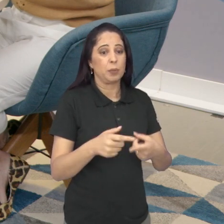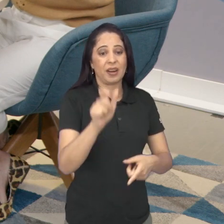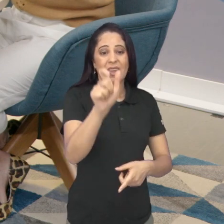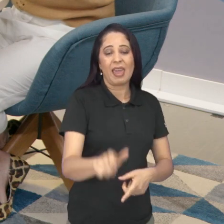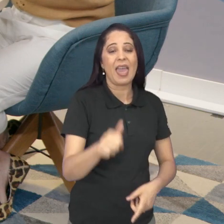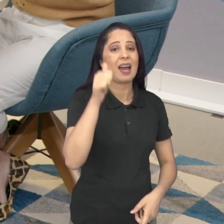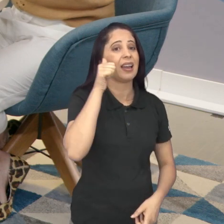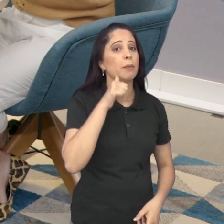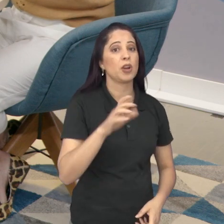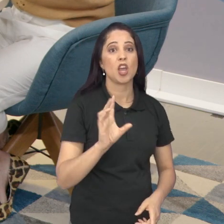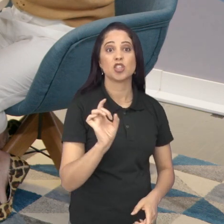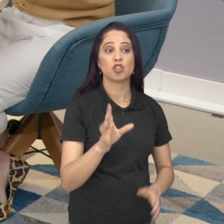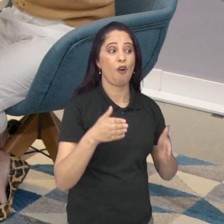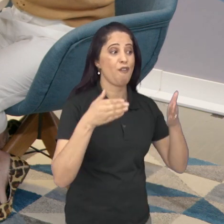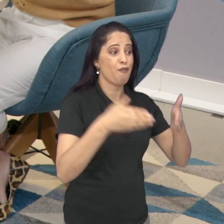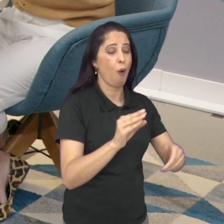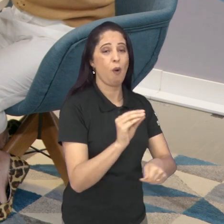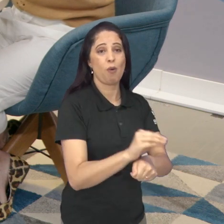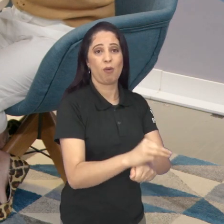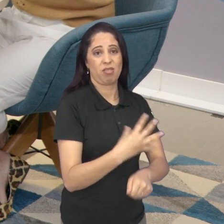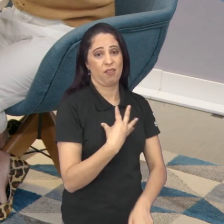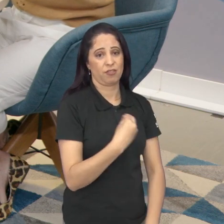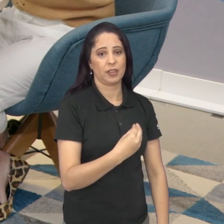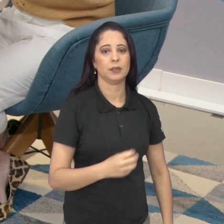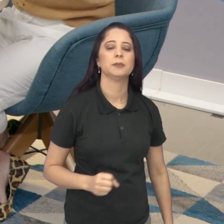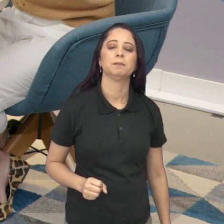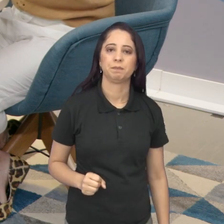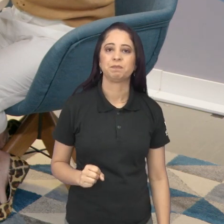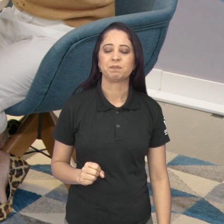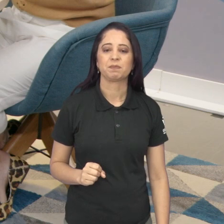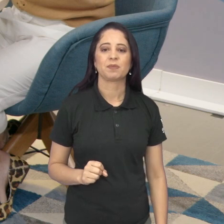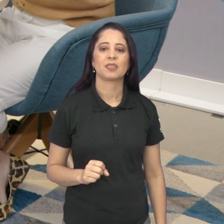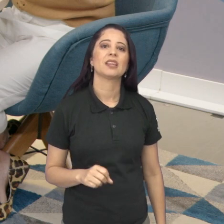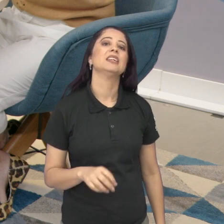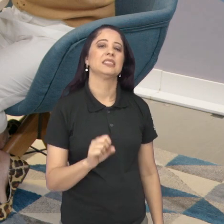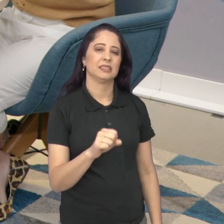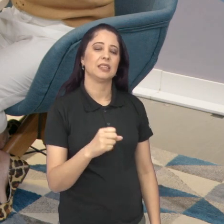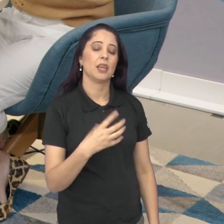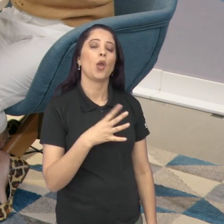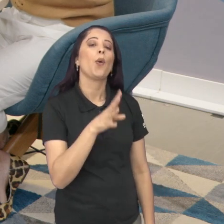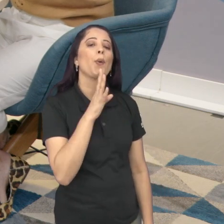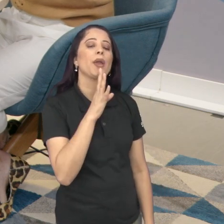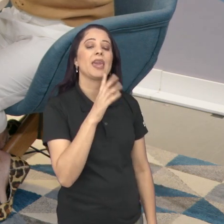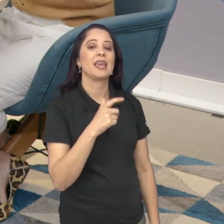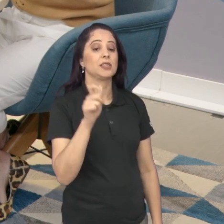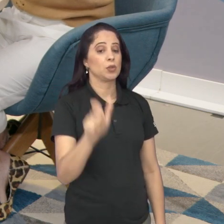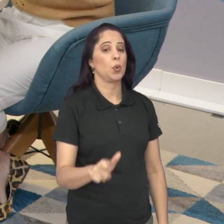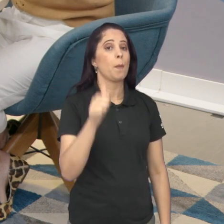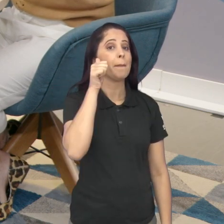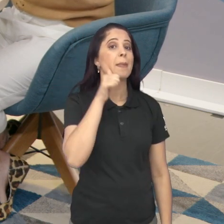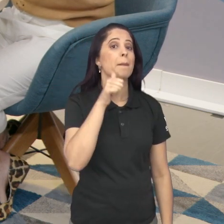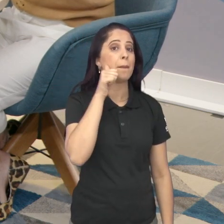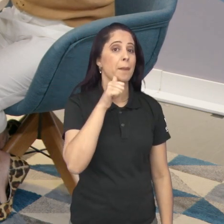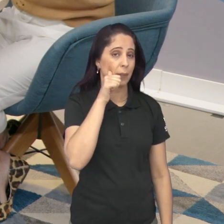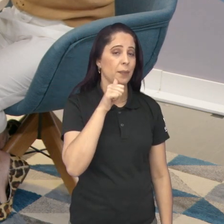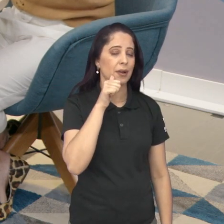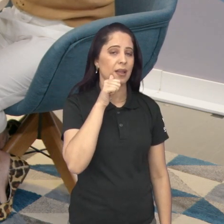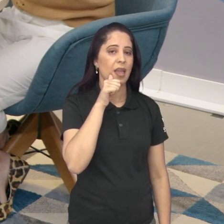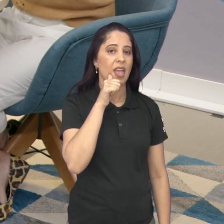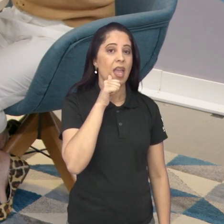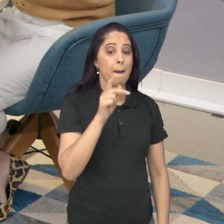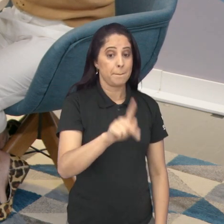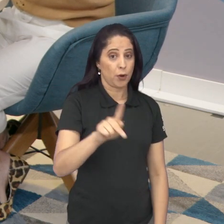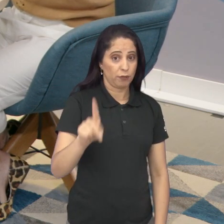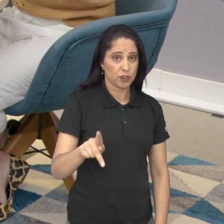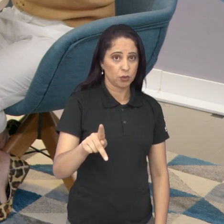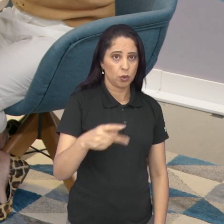acaba se anulando e vivendo para aquela criança, né? Exatamente. Eu tenho exemplo de uma mãe que eu conheço, que ela inclusive é professora, e a